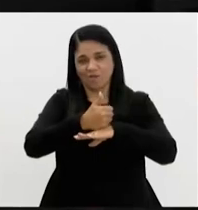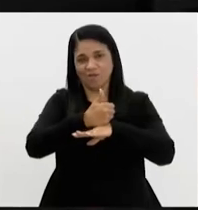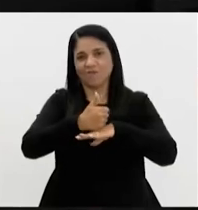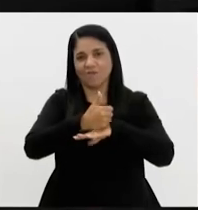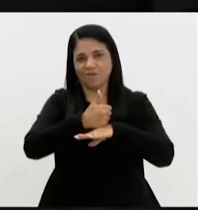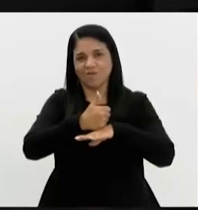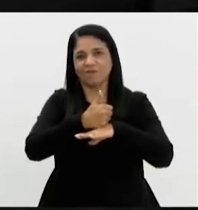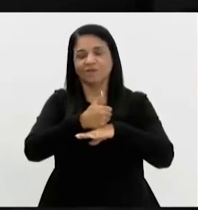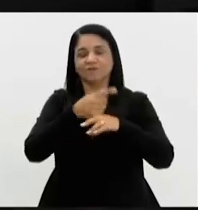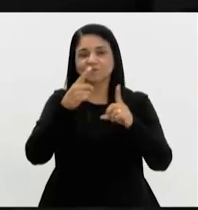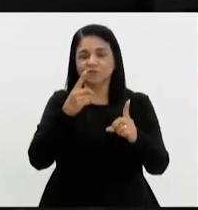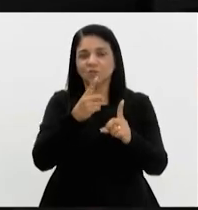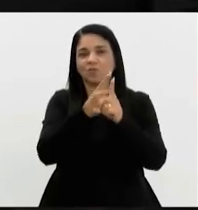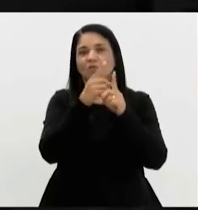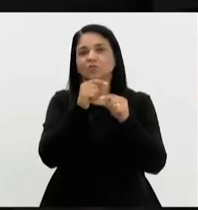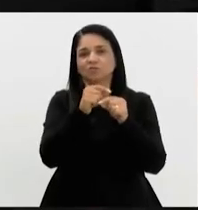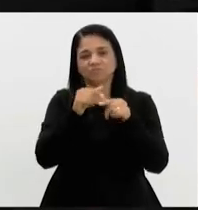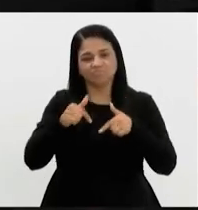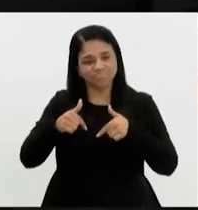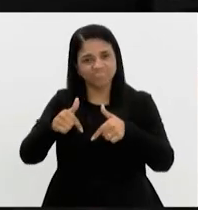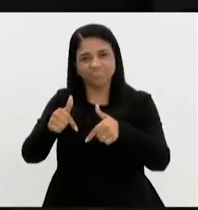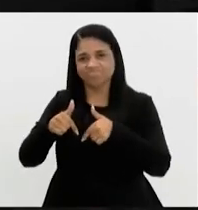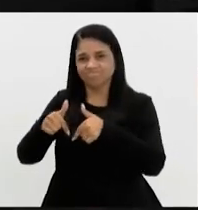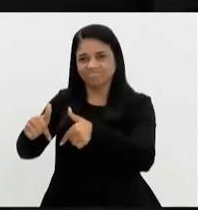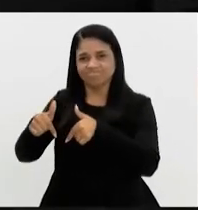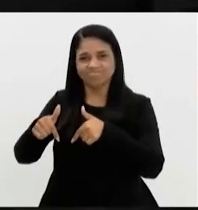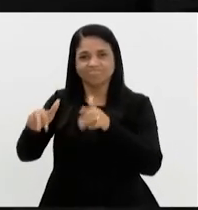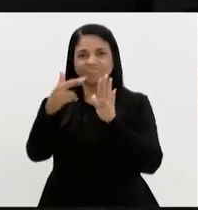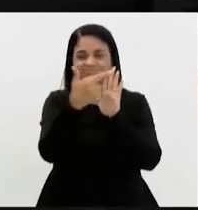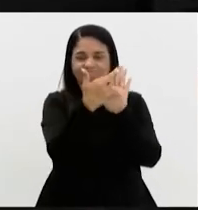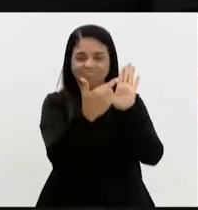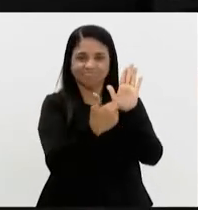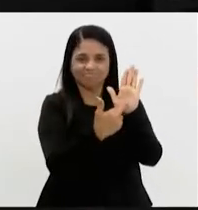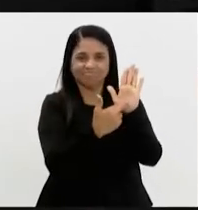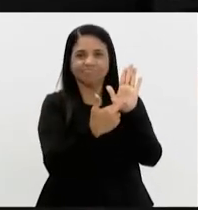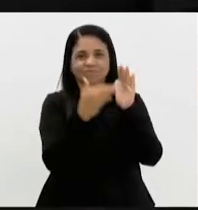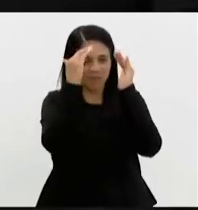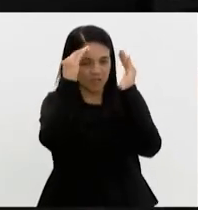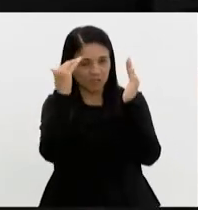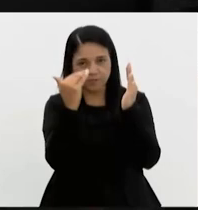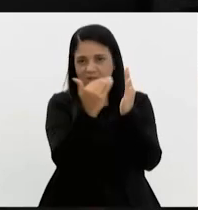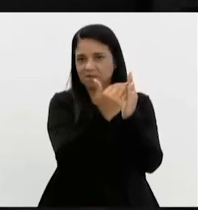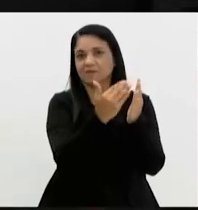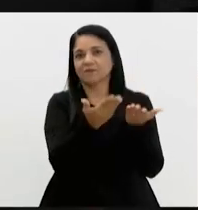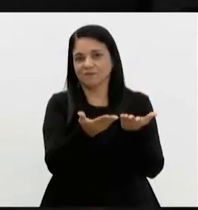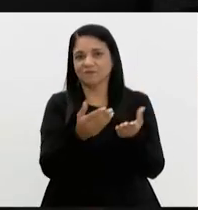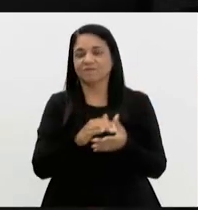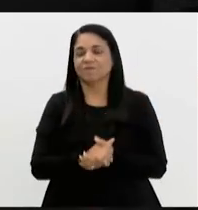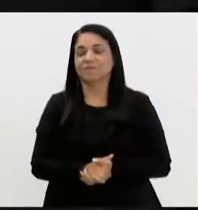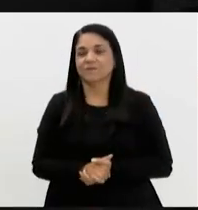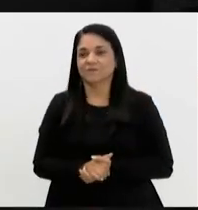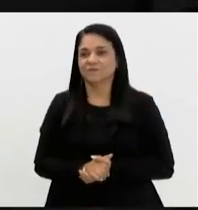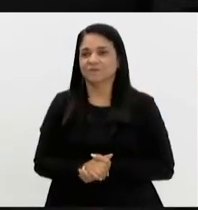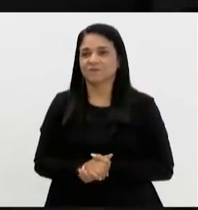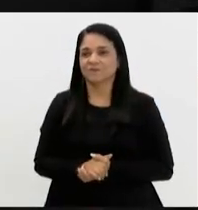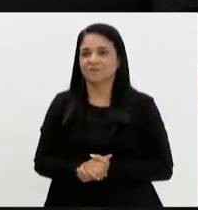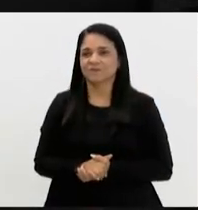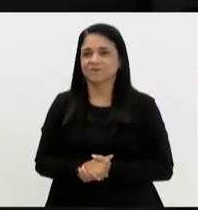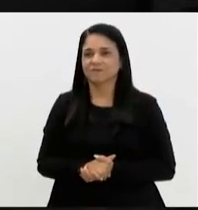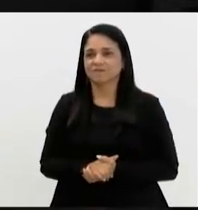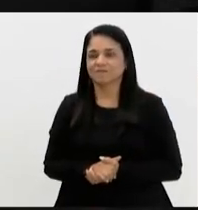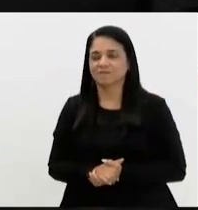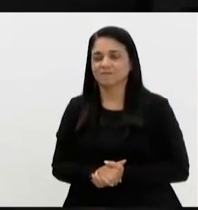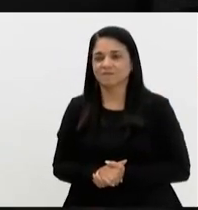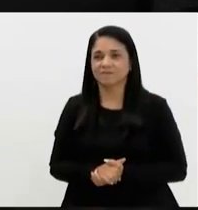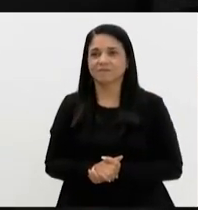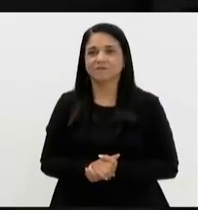encontro de uma efetivação de uma efetividade das normas constitucionais lá estabelecidas por isso eu